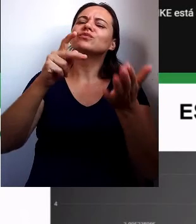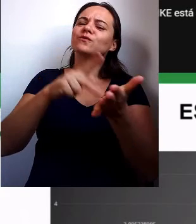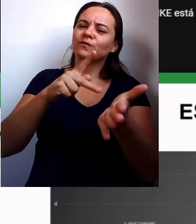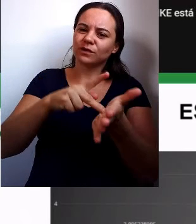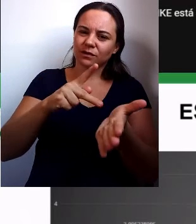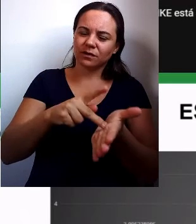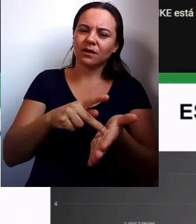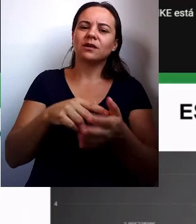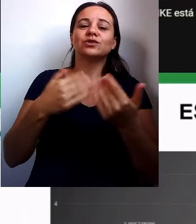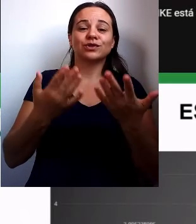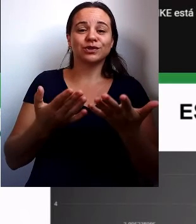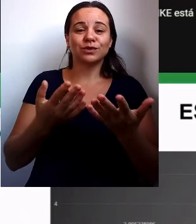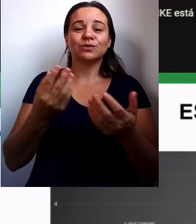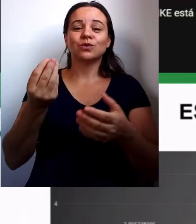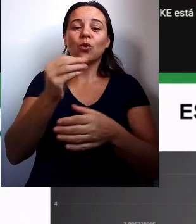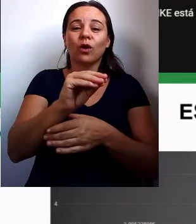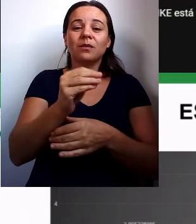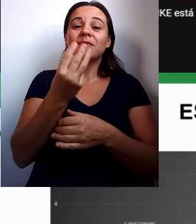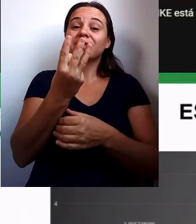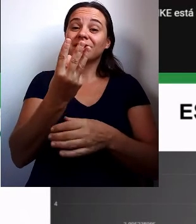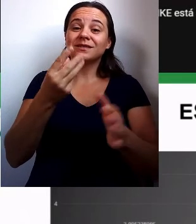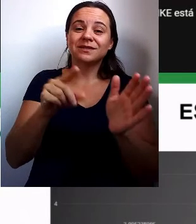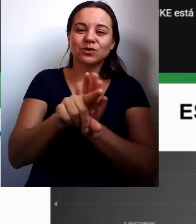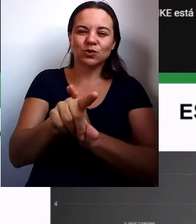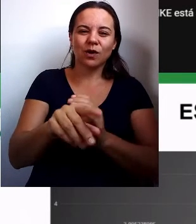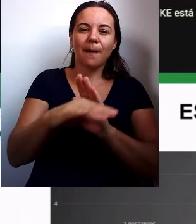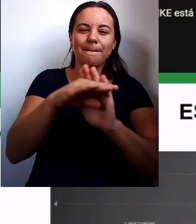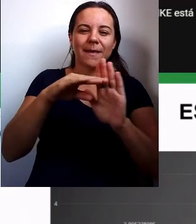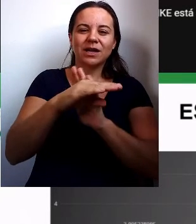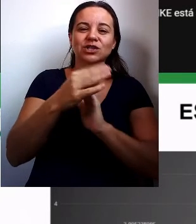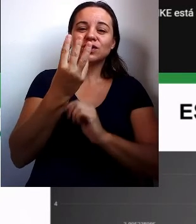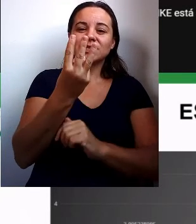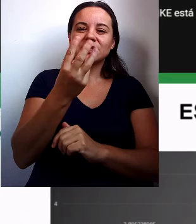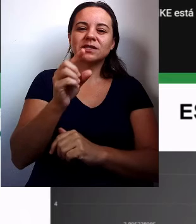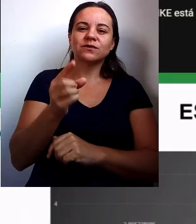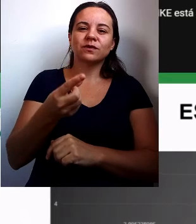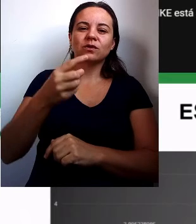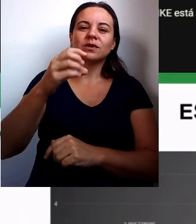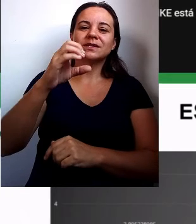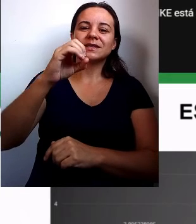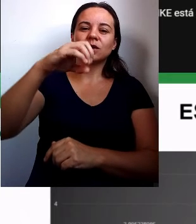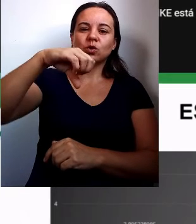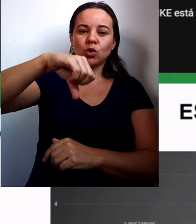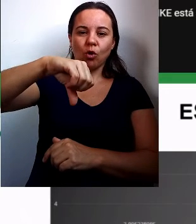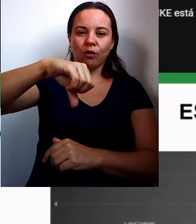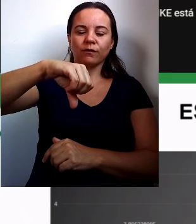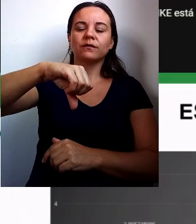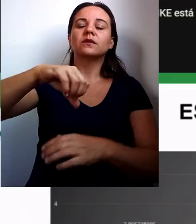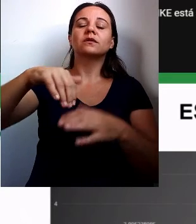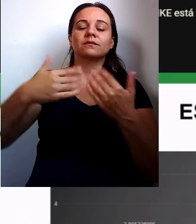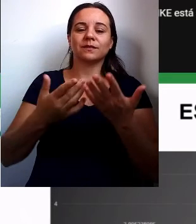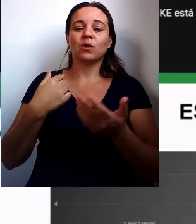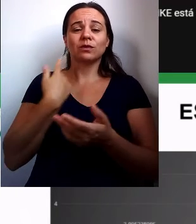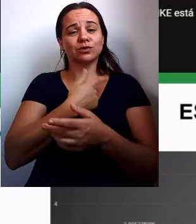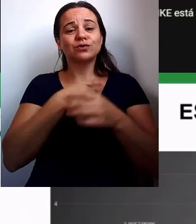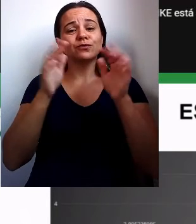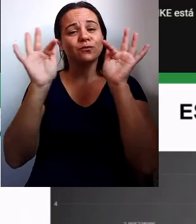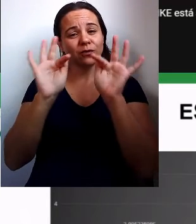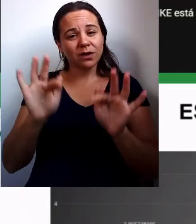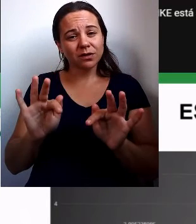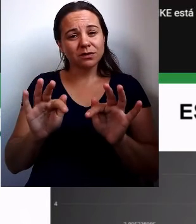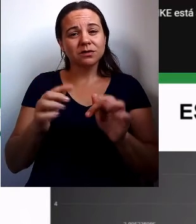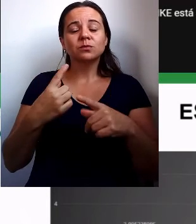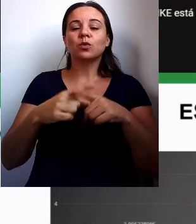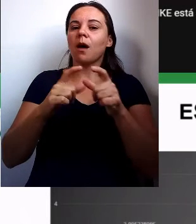proporcionou alguma coisa de aprendizagem para eles. Então a gente teve 3 questões, né? E a nossa média foi 3,09, né? Então a gente ficou